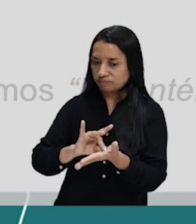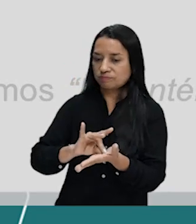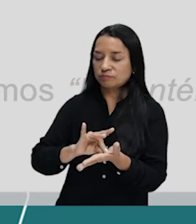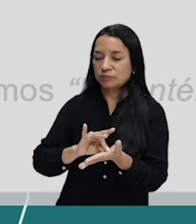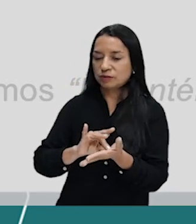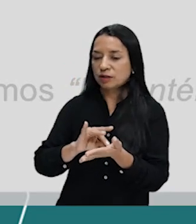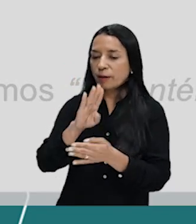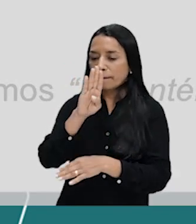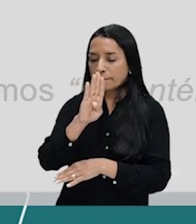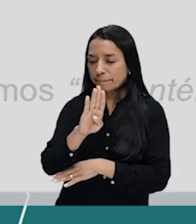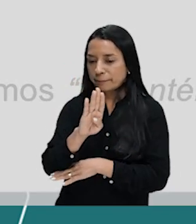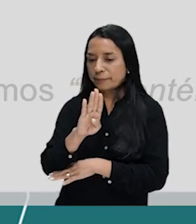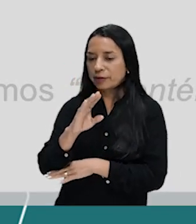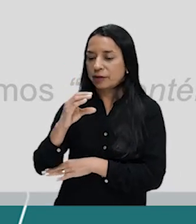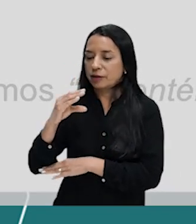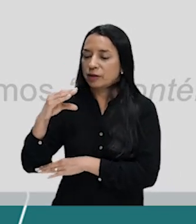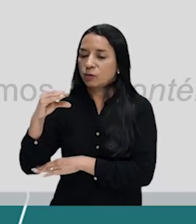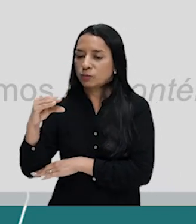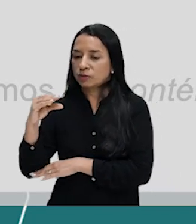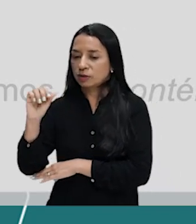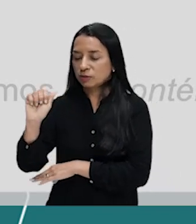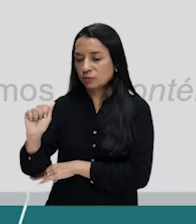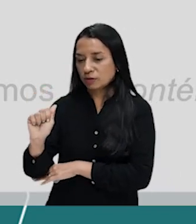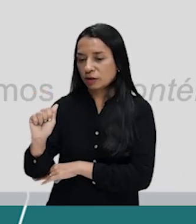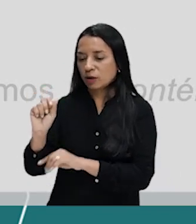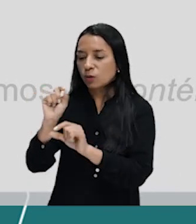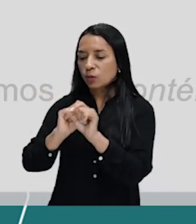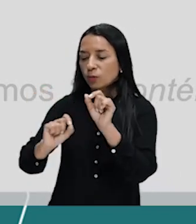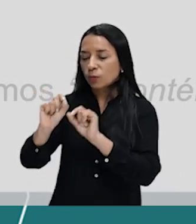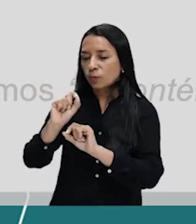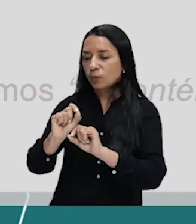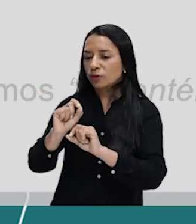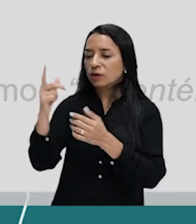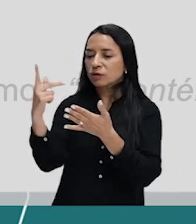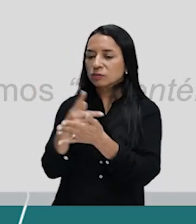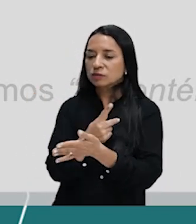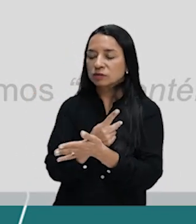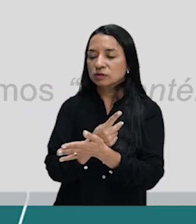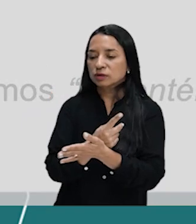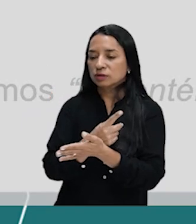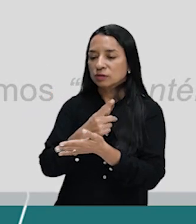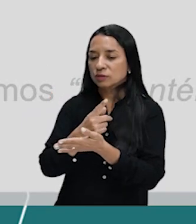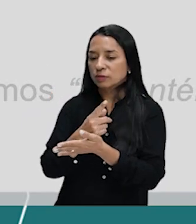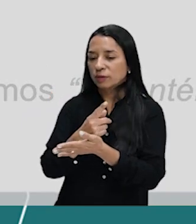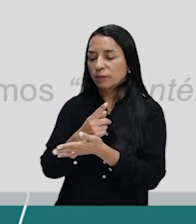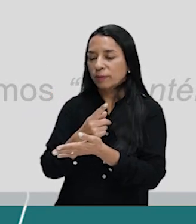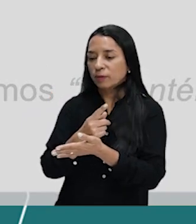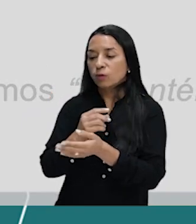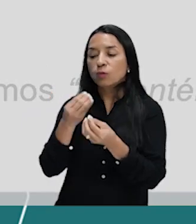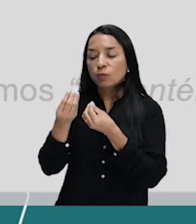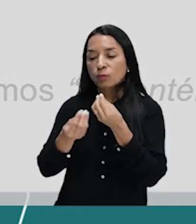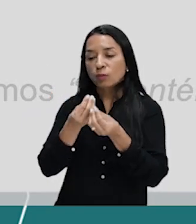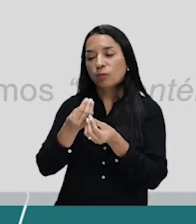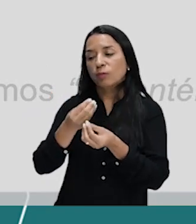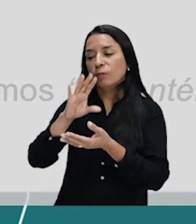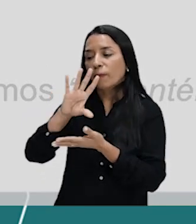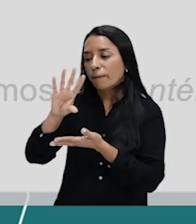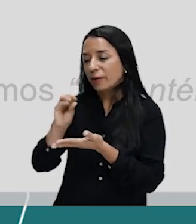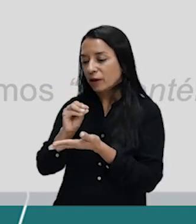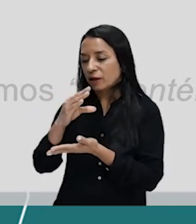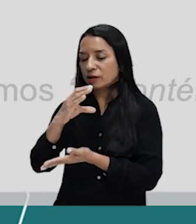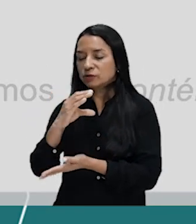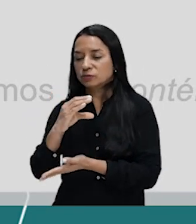que o B contém o A. Olha só o que aconteceu. É como se eu pegasse aquele Czinho que representa o está contido e